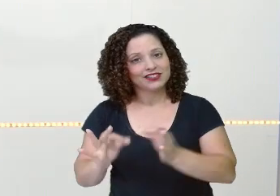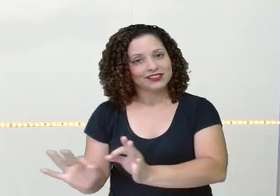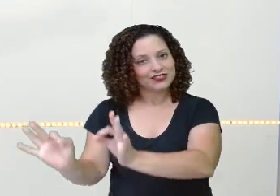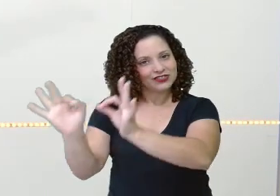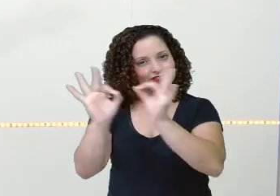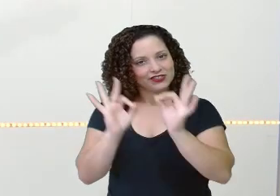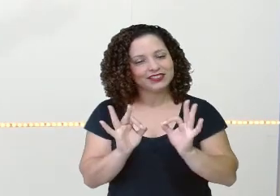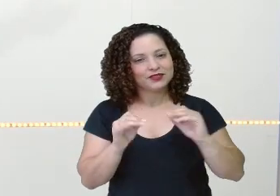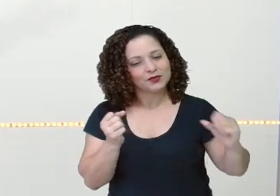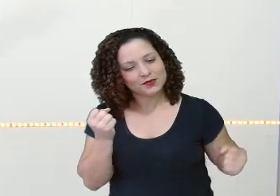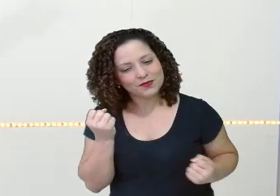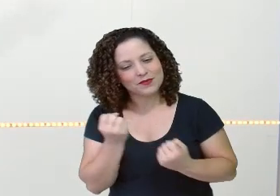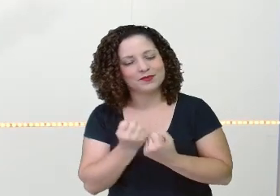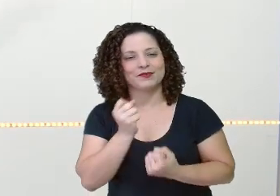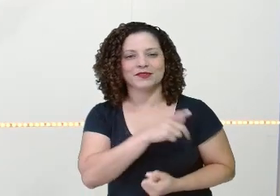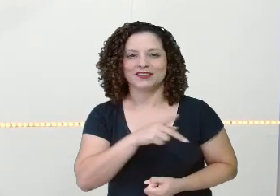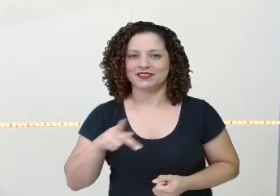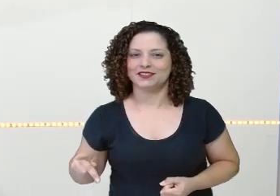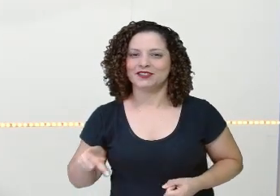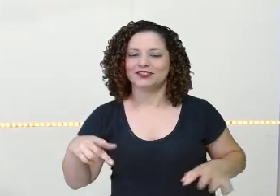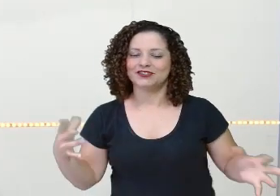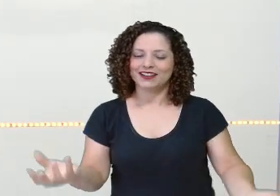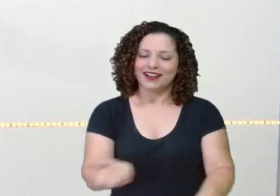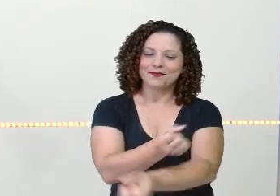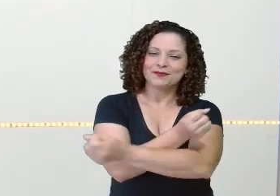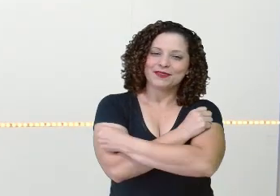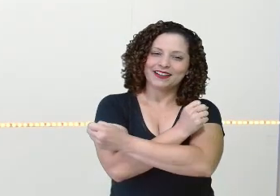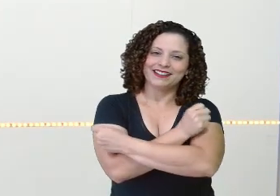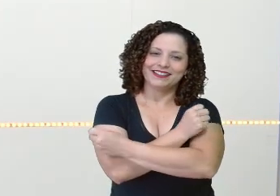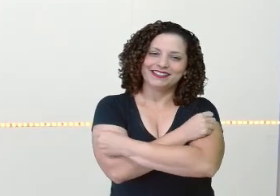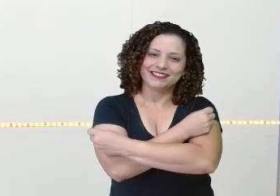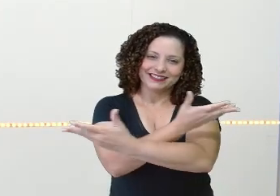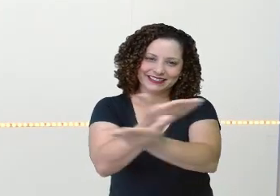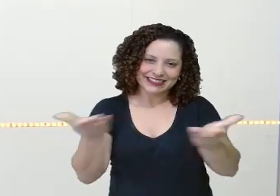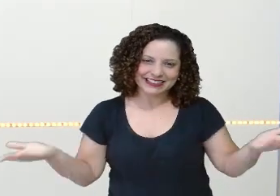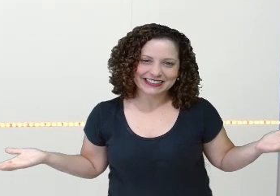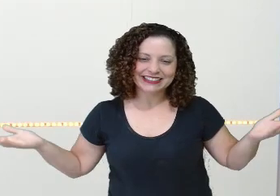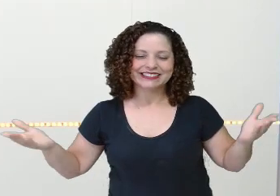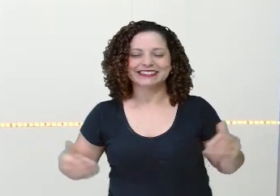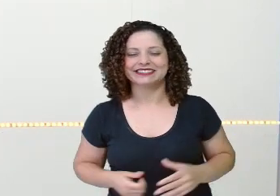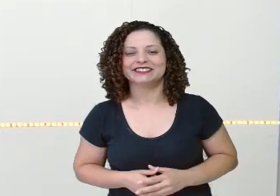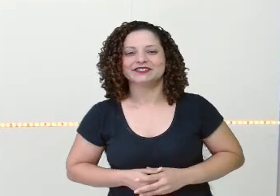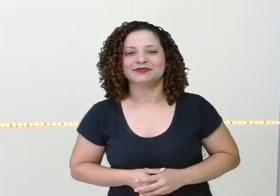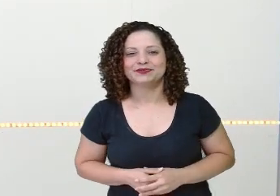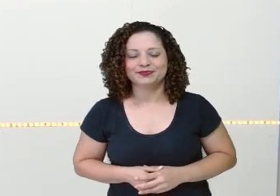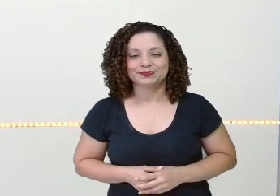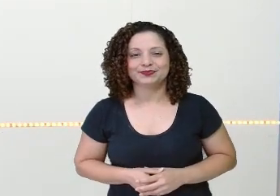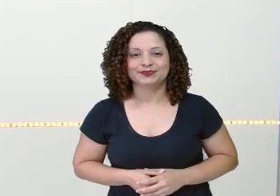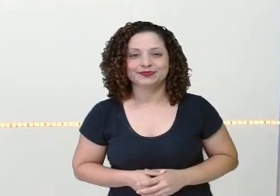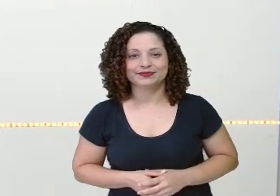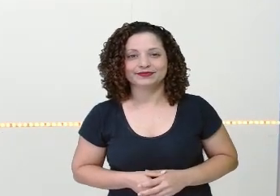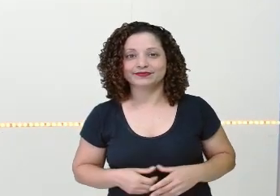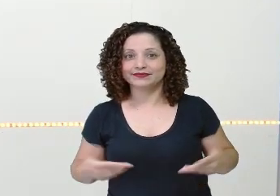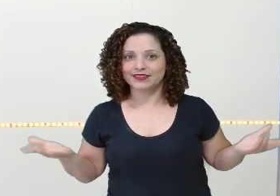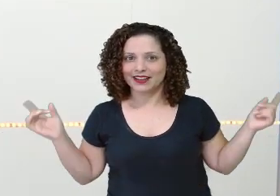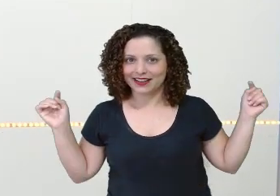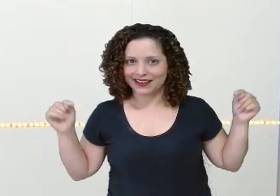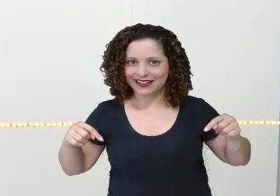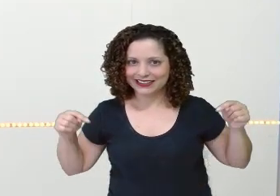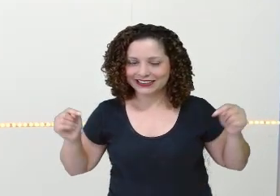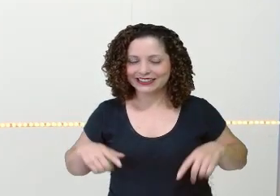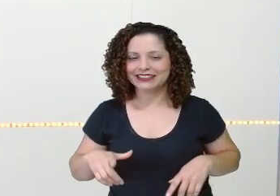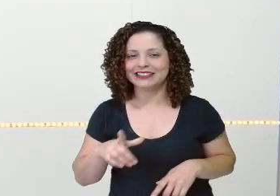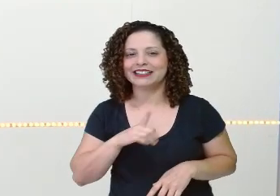aquele super abraço. É uma alegria do tamanho do universo receber vocês aqui, tá bom? Então, aqui comigo também, eu não